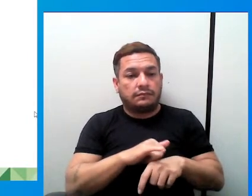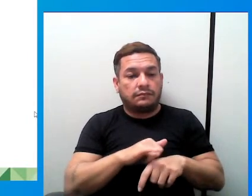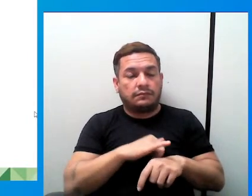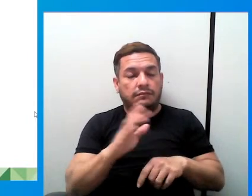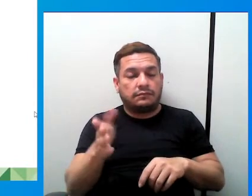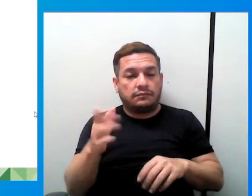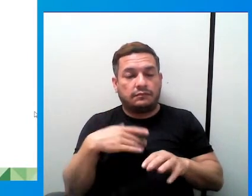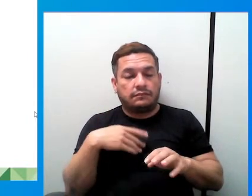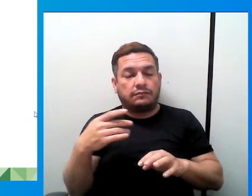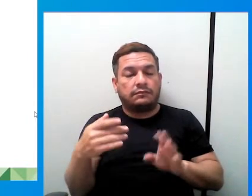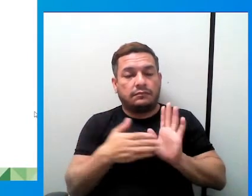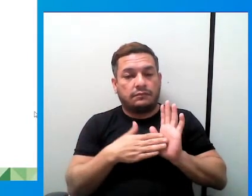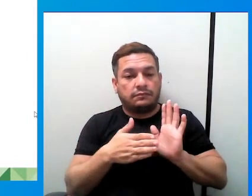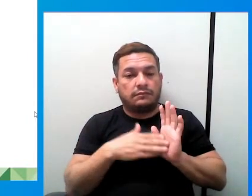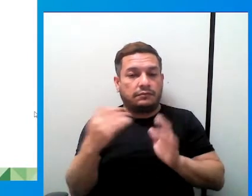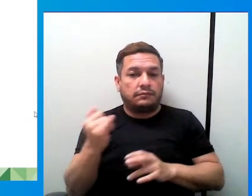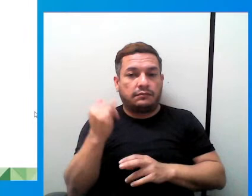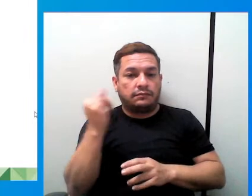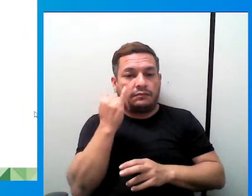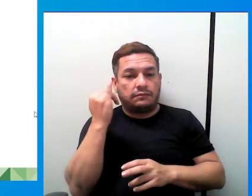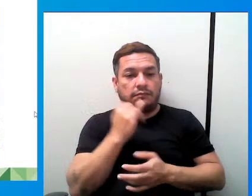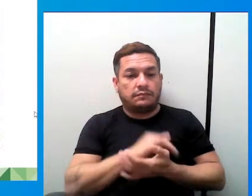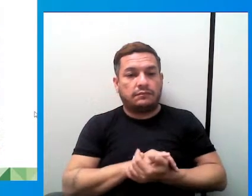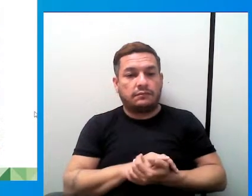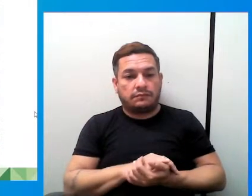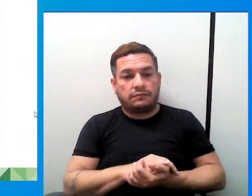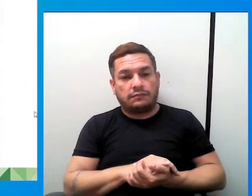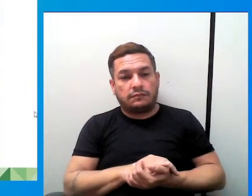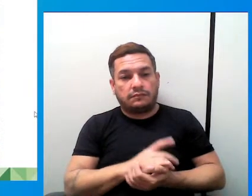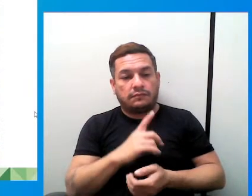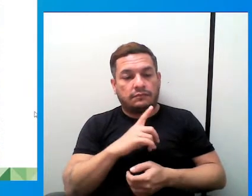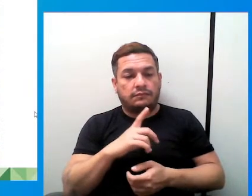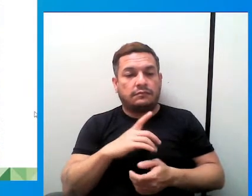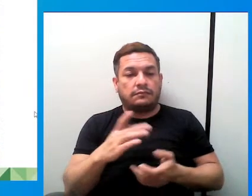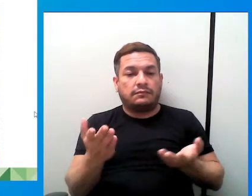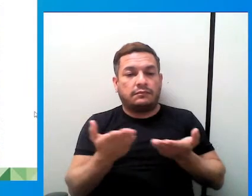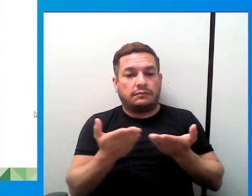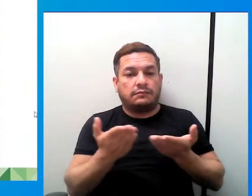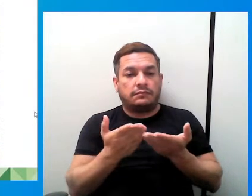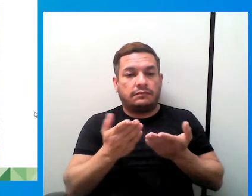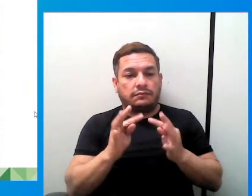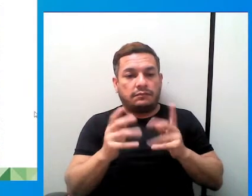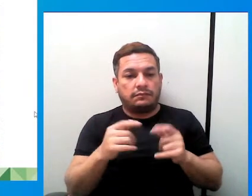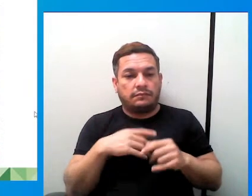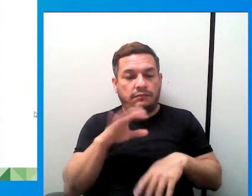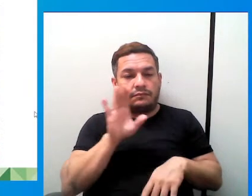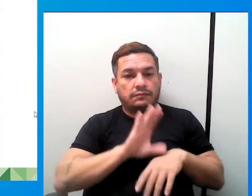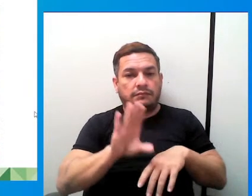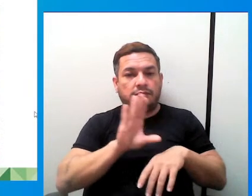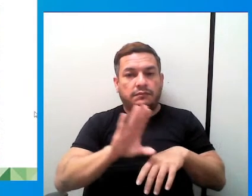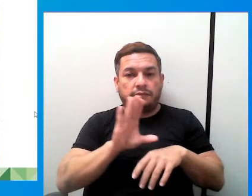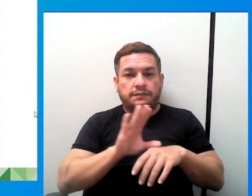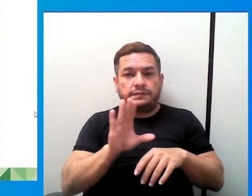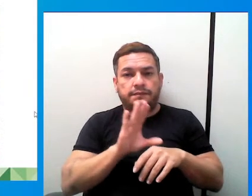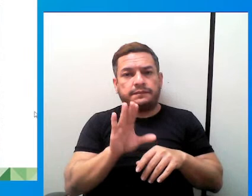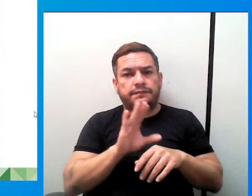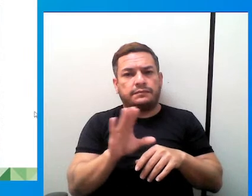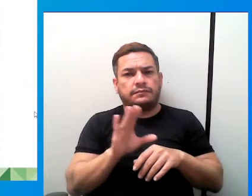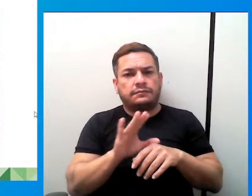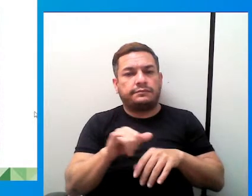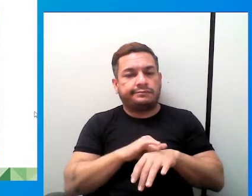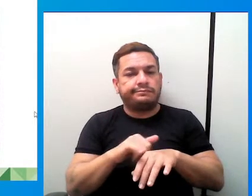trabalha e vem funcionando, enfim. Então, nós já temos hoje todos os nossos cursos aderentes a